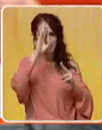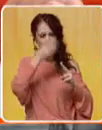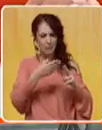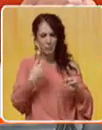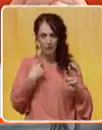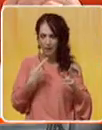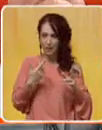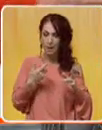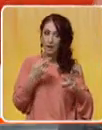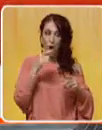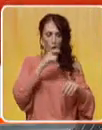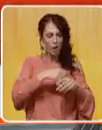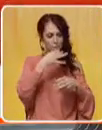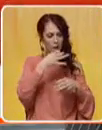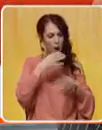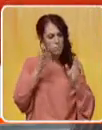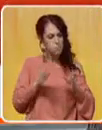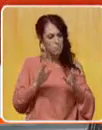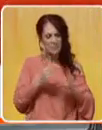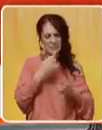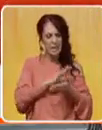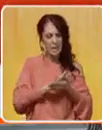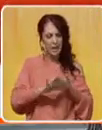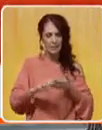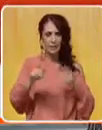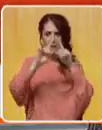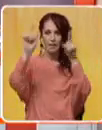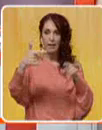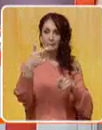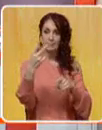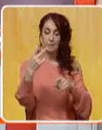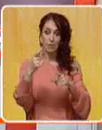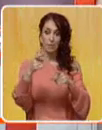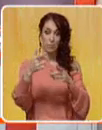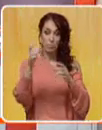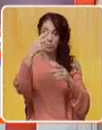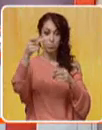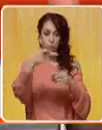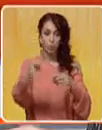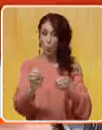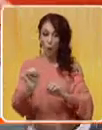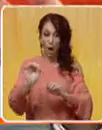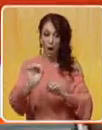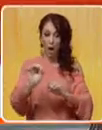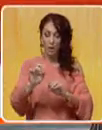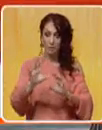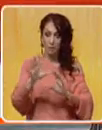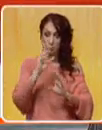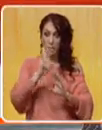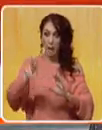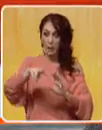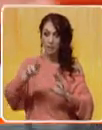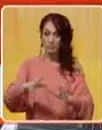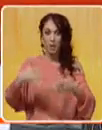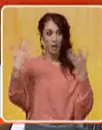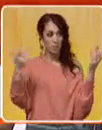tu sabias que era o momento de falares não era preciso e nós não tínhamos teleponto atenção isto como vocês não têm Ora bem até